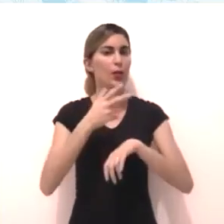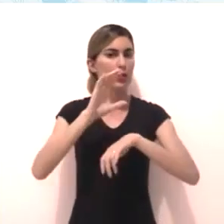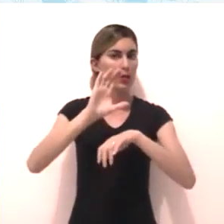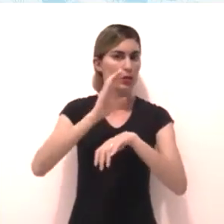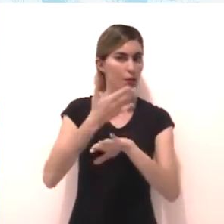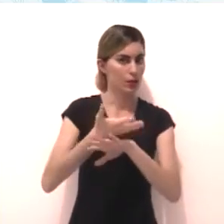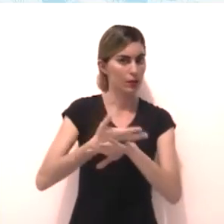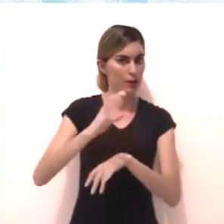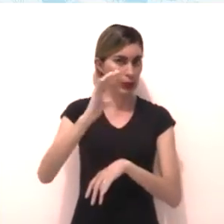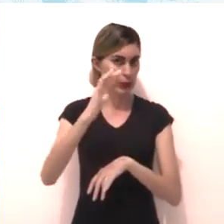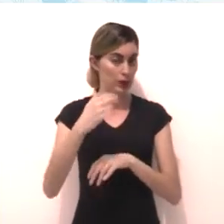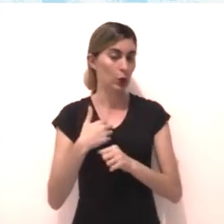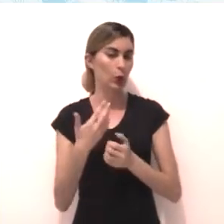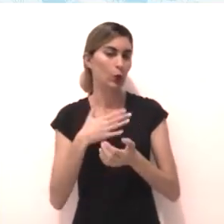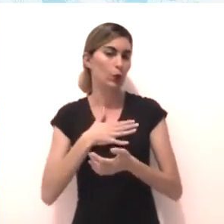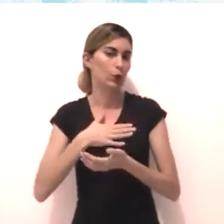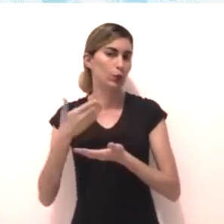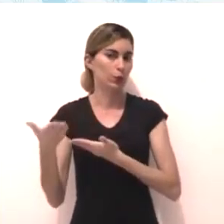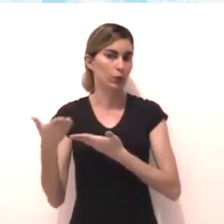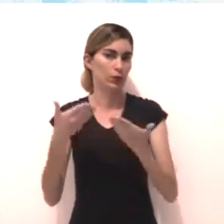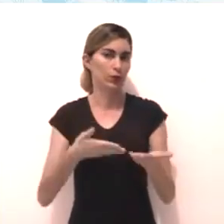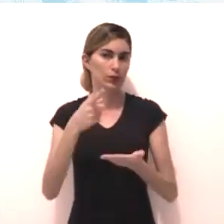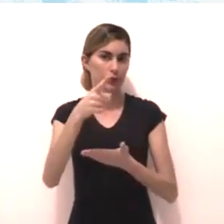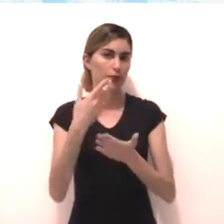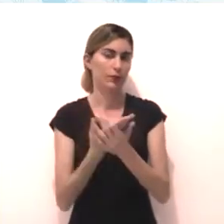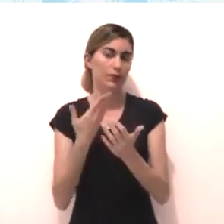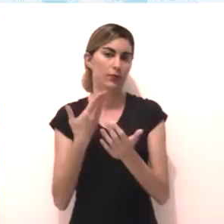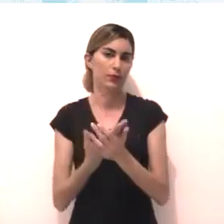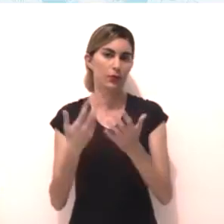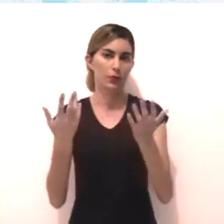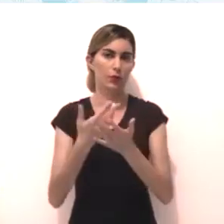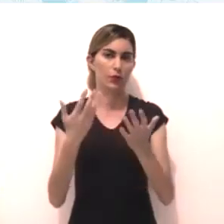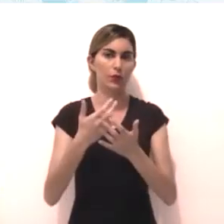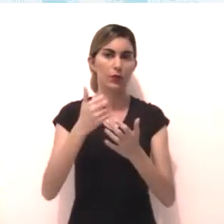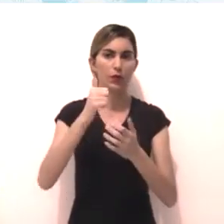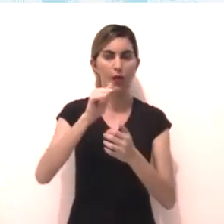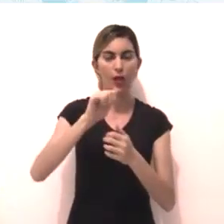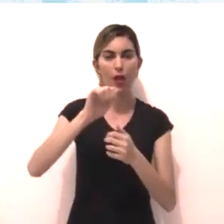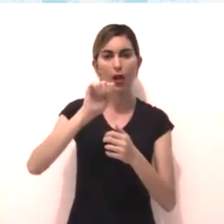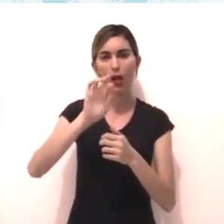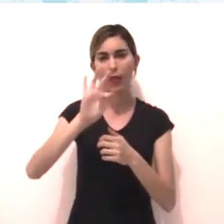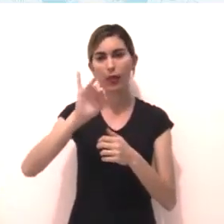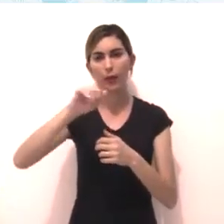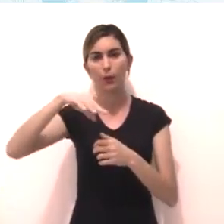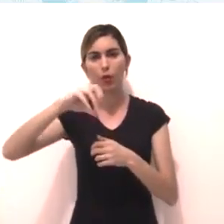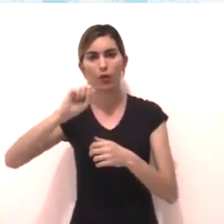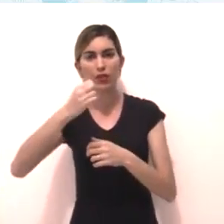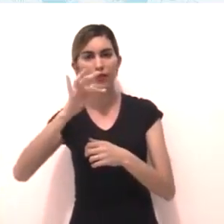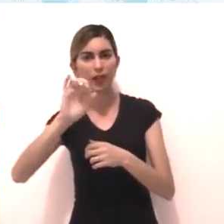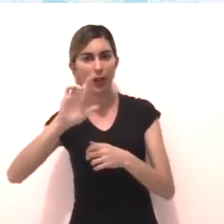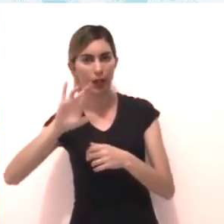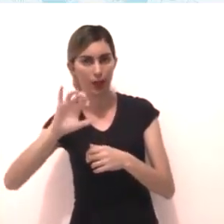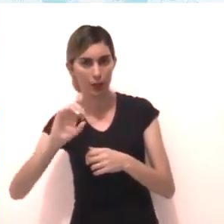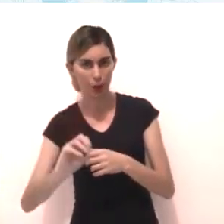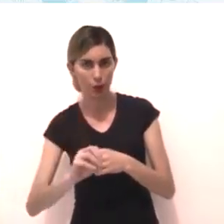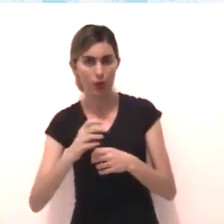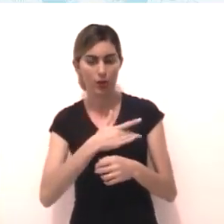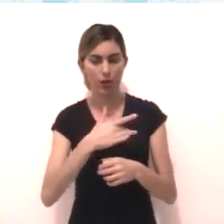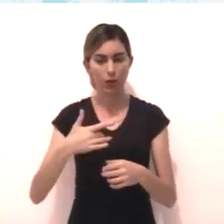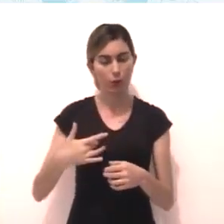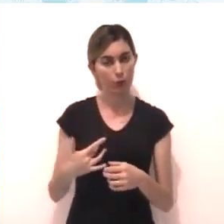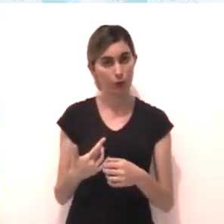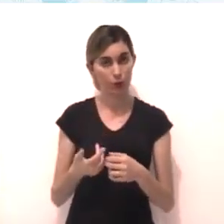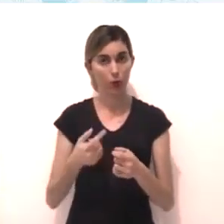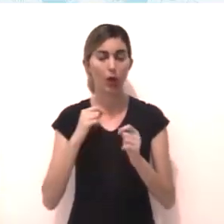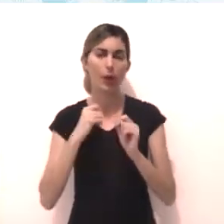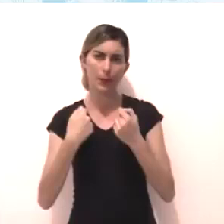é Ciências e gostaria de convidar vocês para a aula de hoje sobre o ar atmosférico e a saúde. Bom,